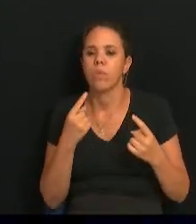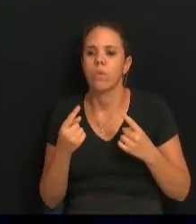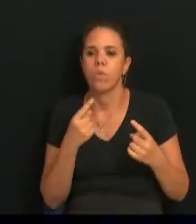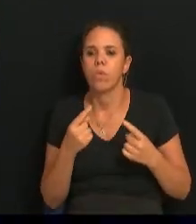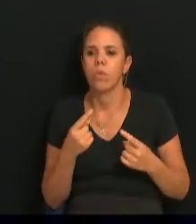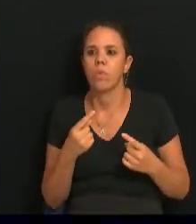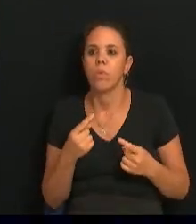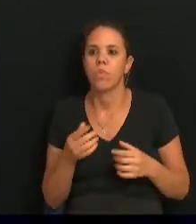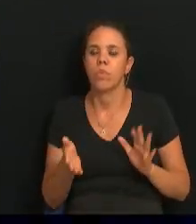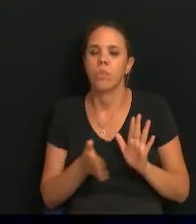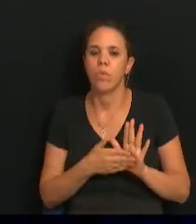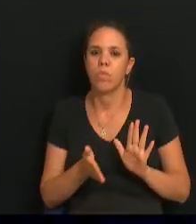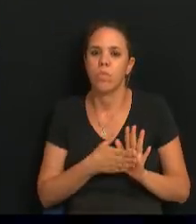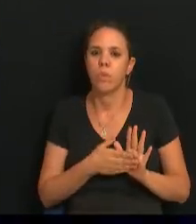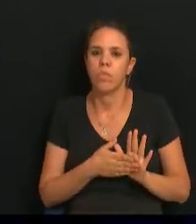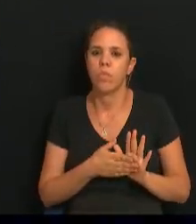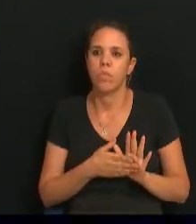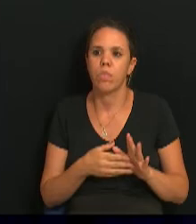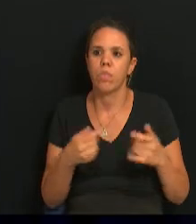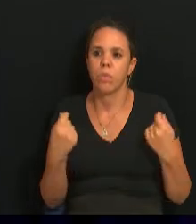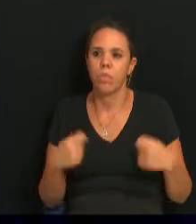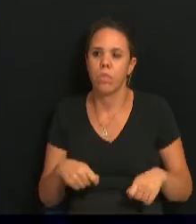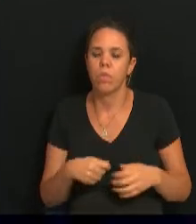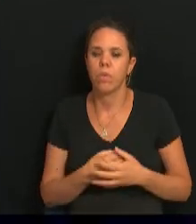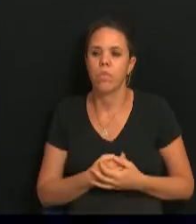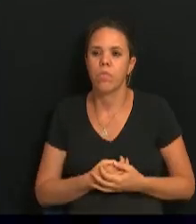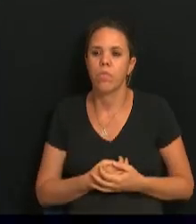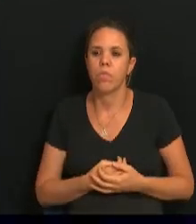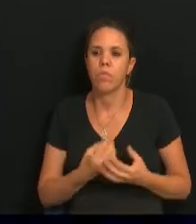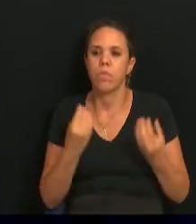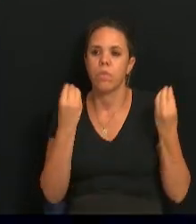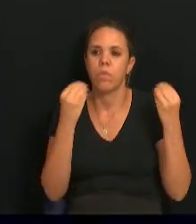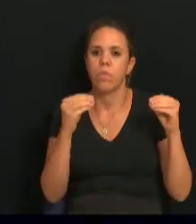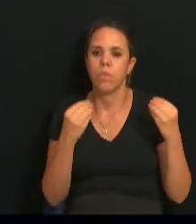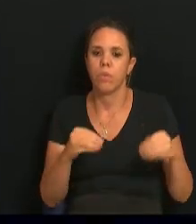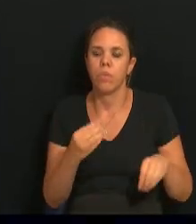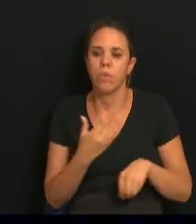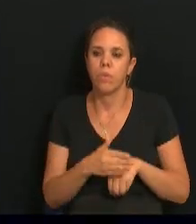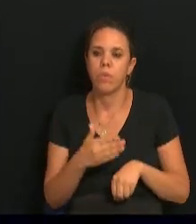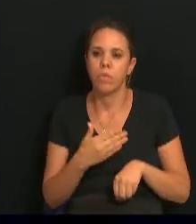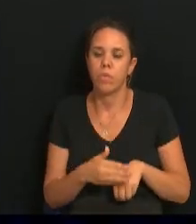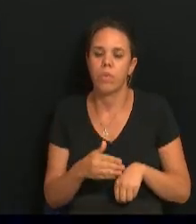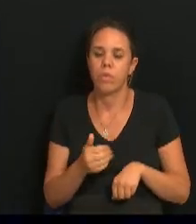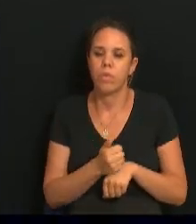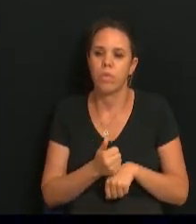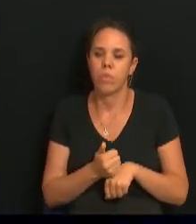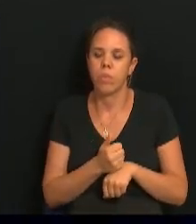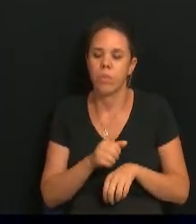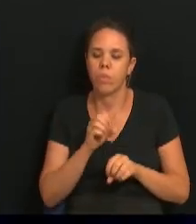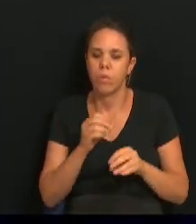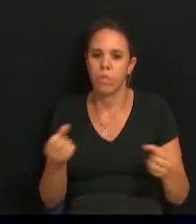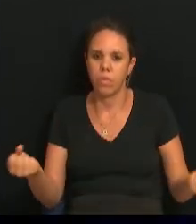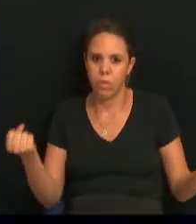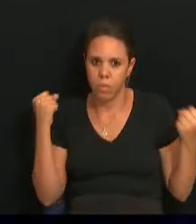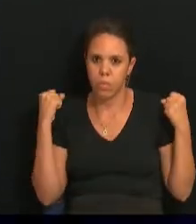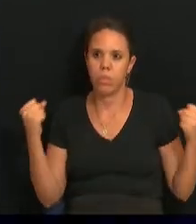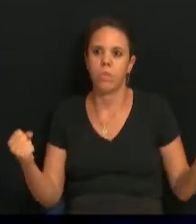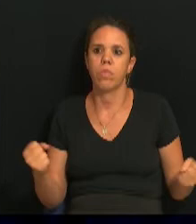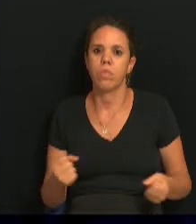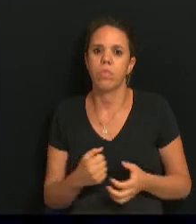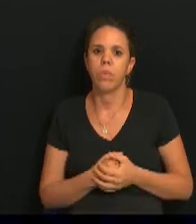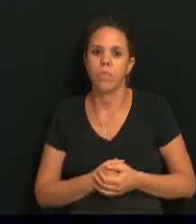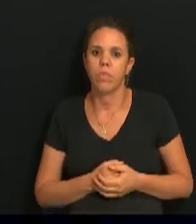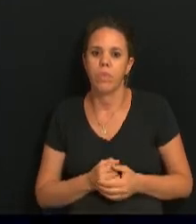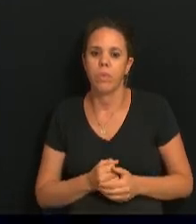nossas propostas precisam ser colocadas em prática. Os profissionais de educação precisam ser ouvidos,